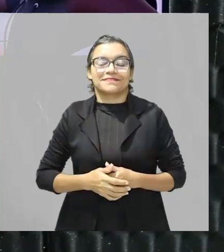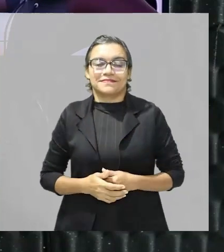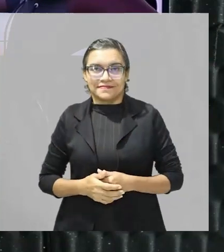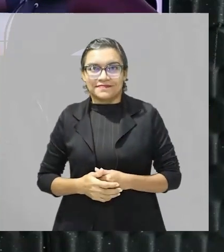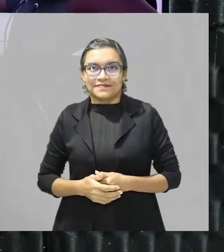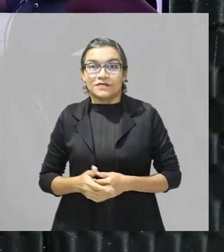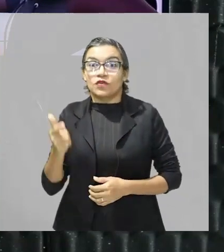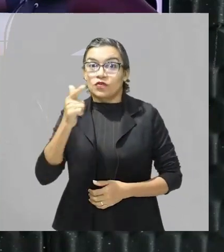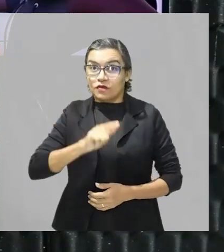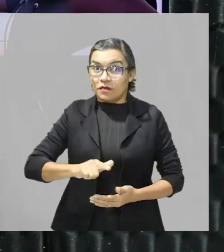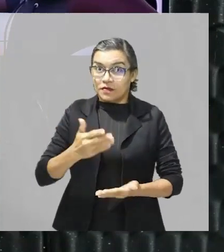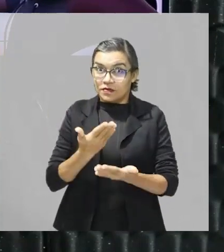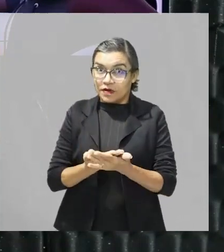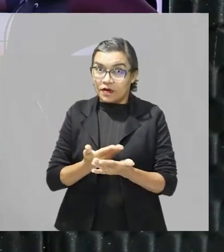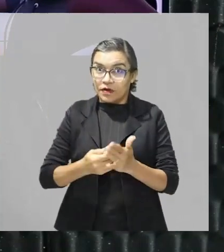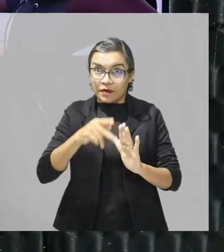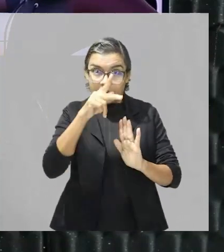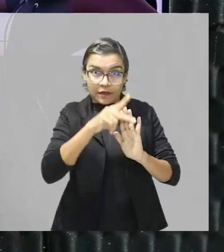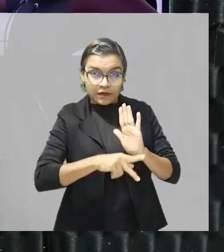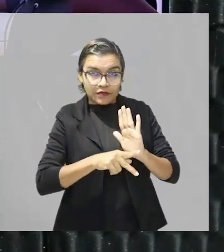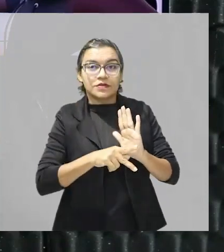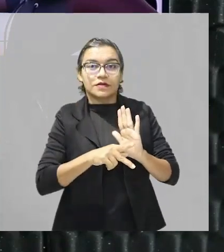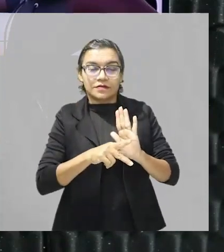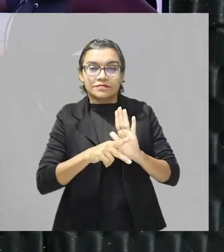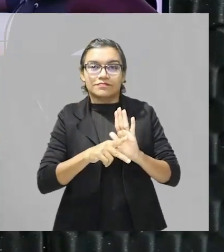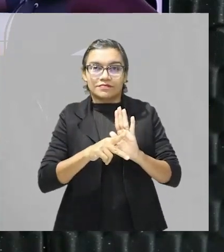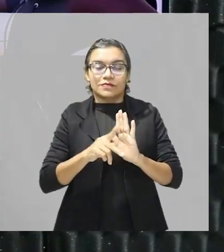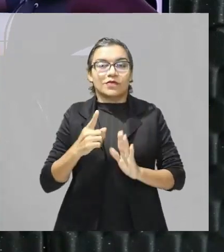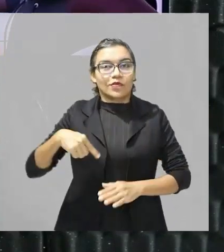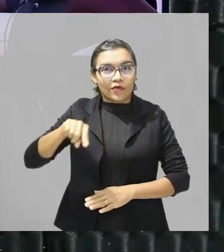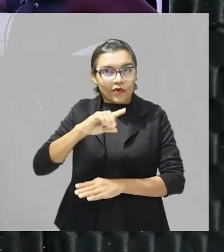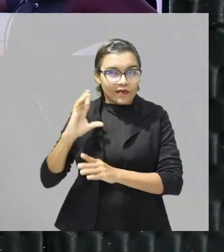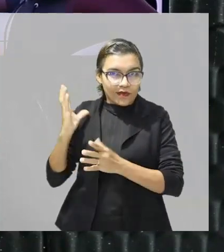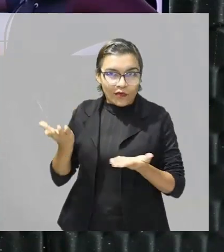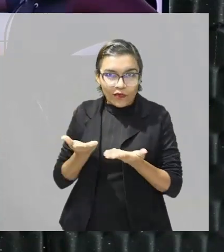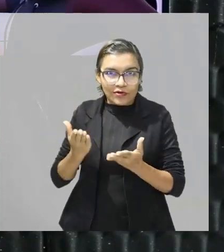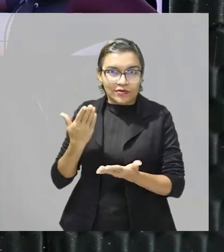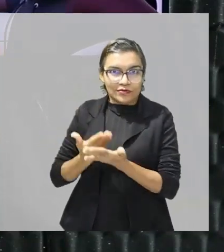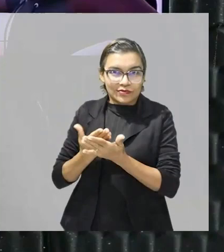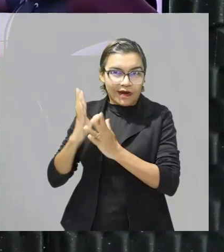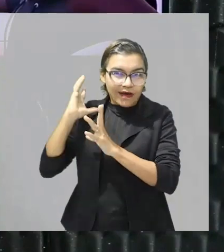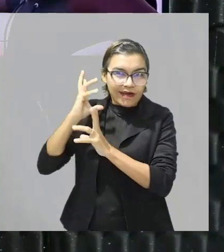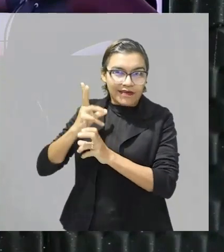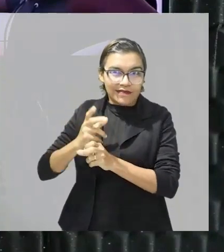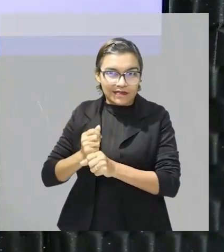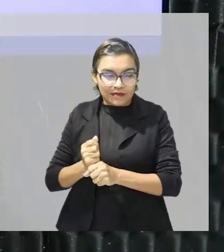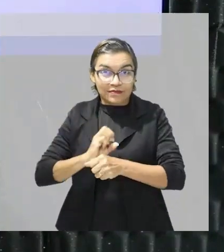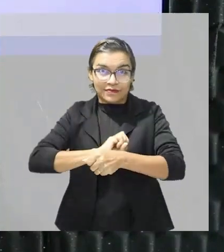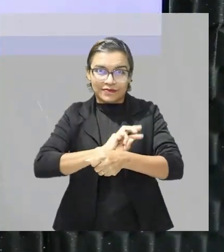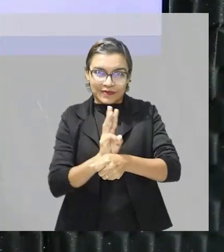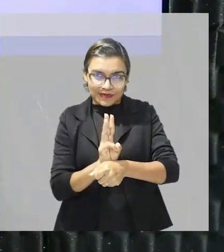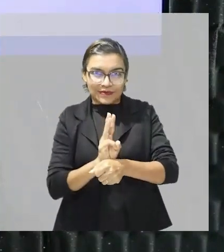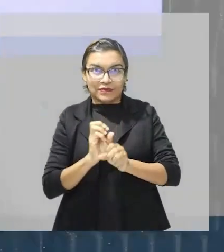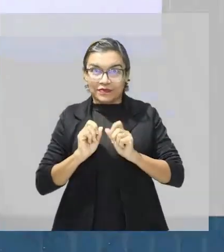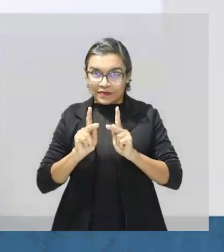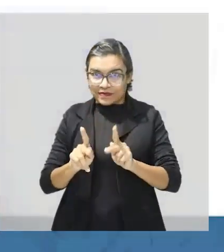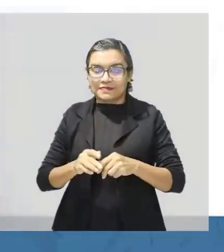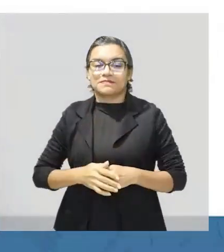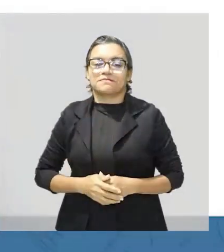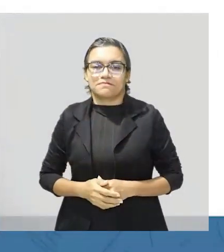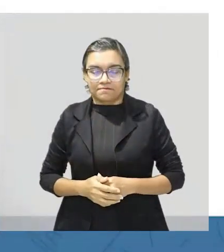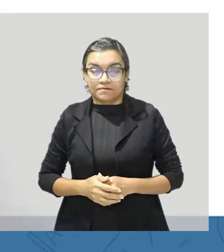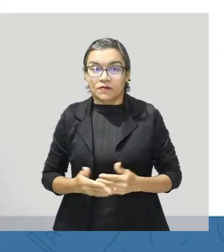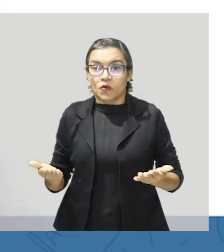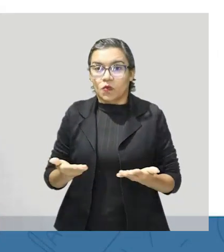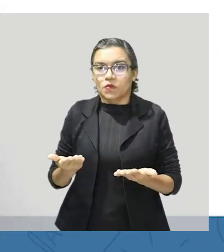mais uma aula do nosso projeto Nossa Mega revisão pais Uema Enem Ok bom e na nossa